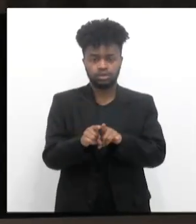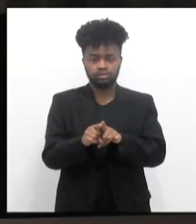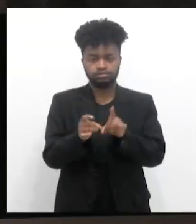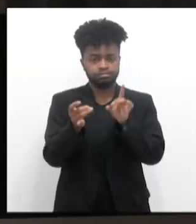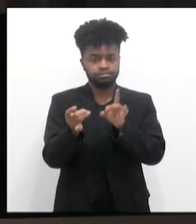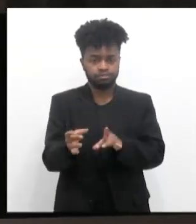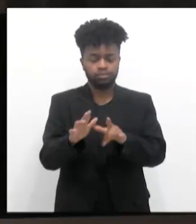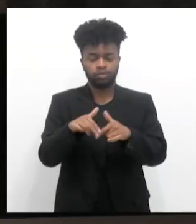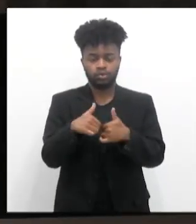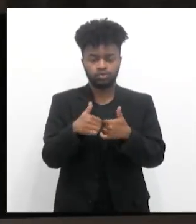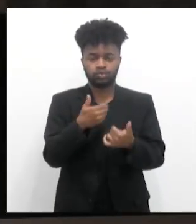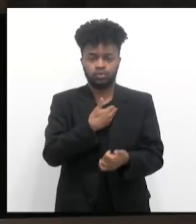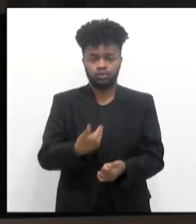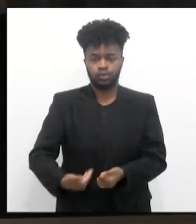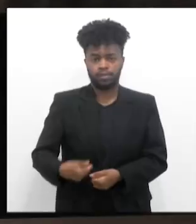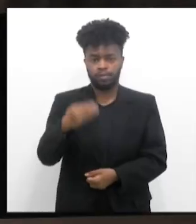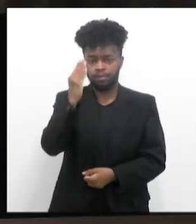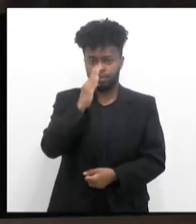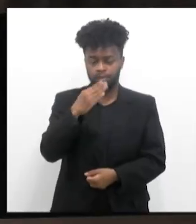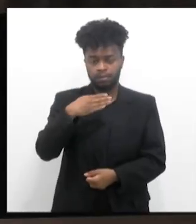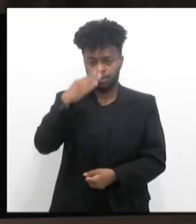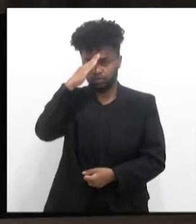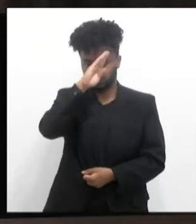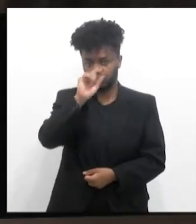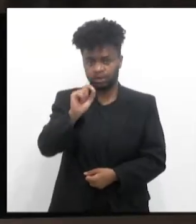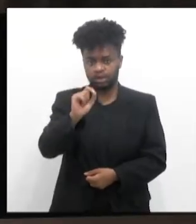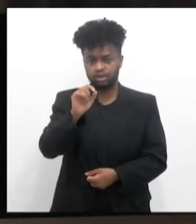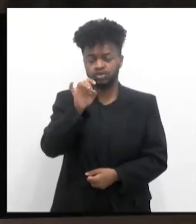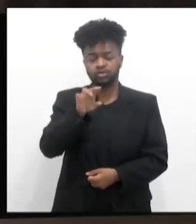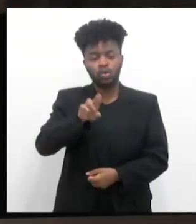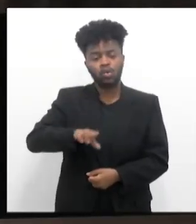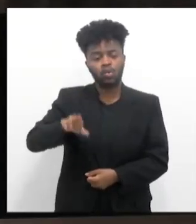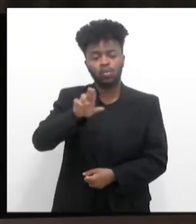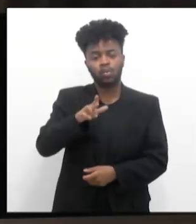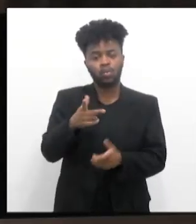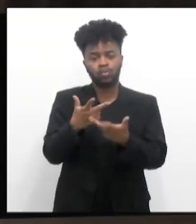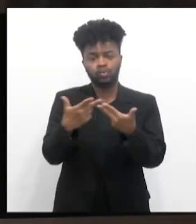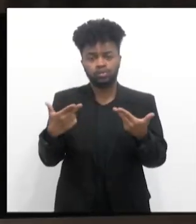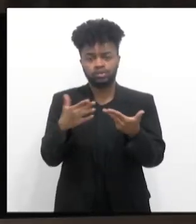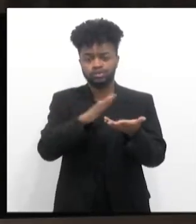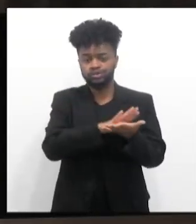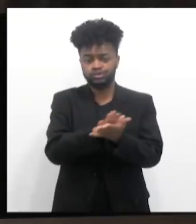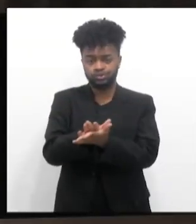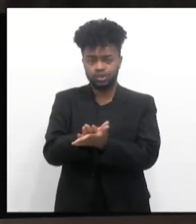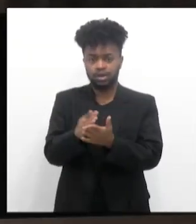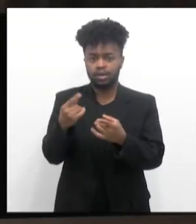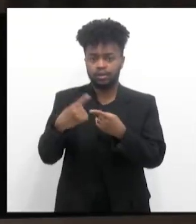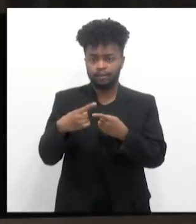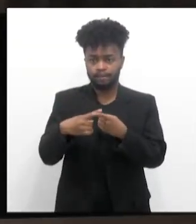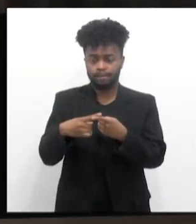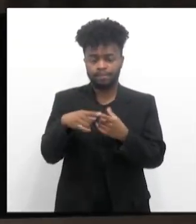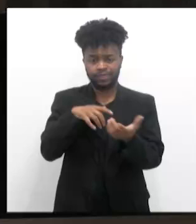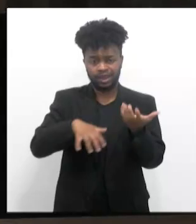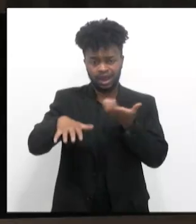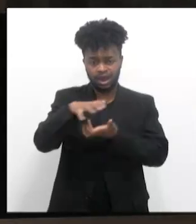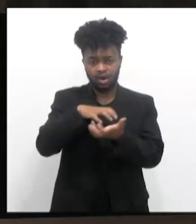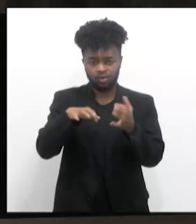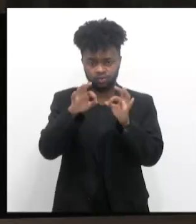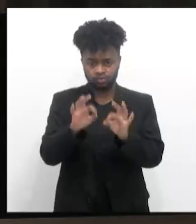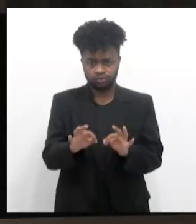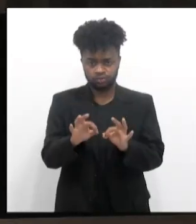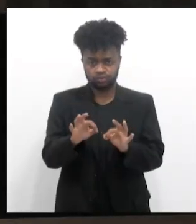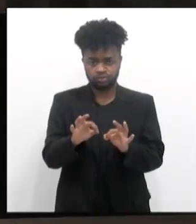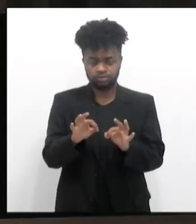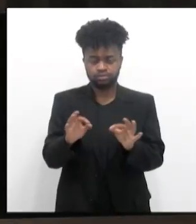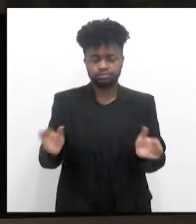governo Bolsonaro, é a usurpação, é a destruição, porque o caos, senhores, é